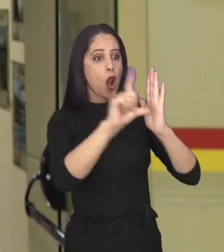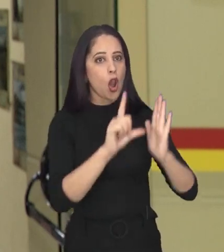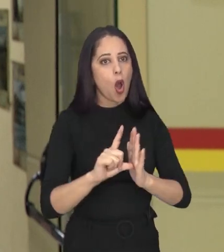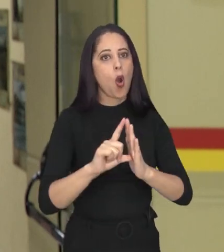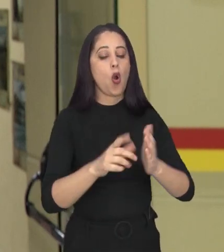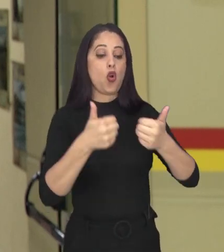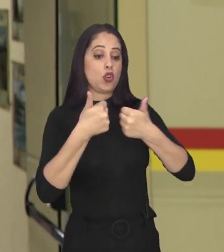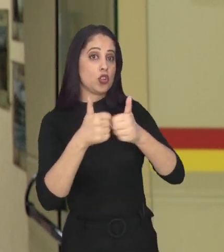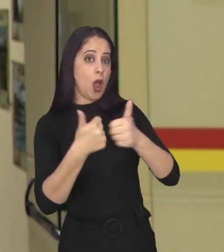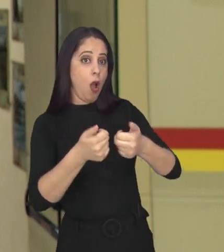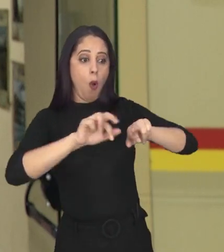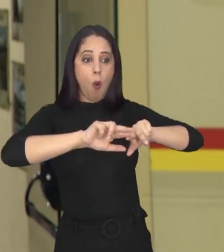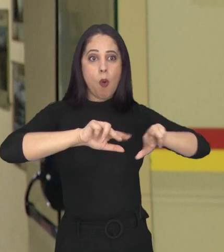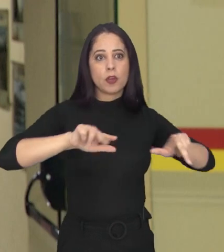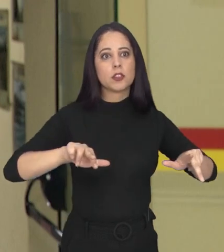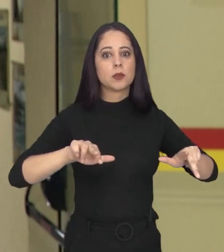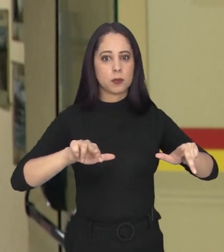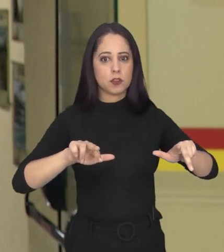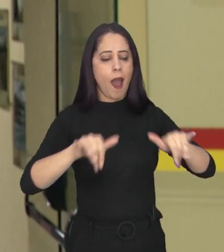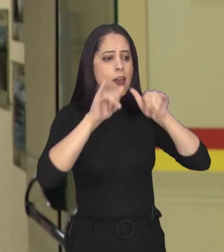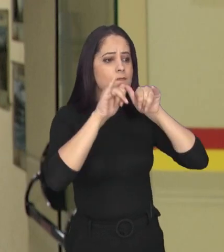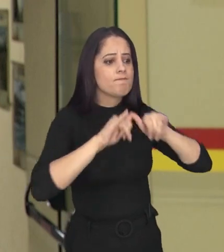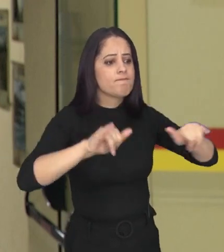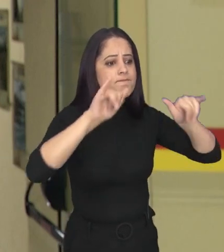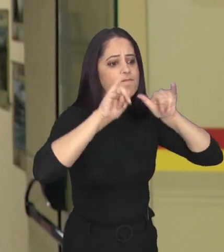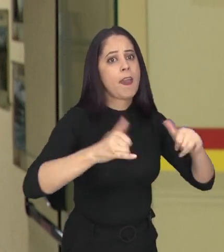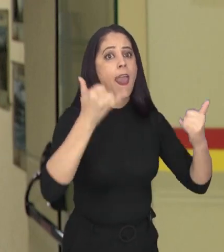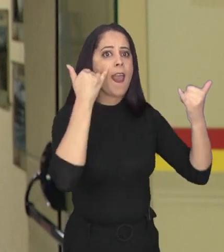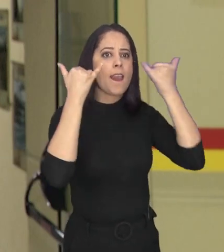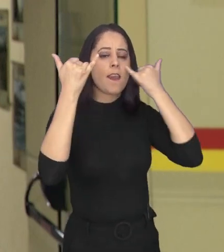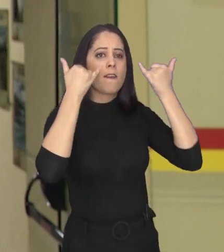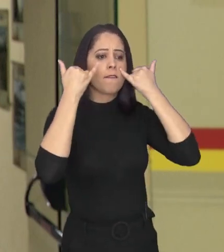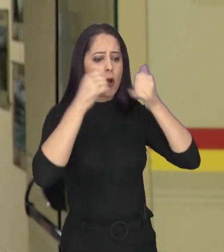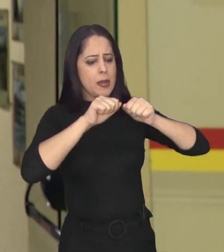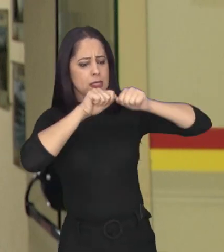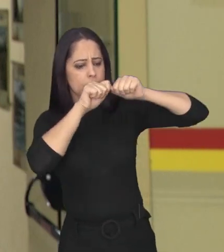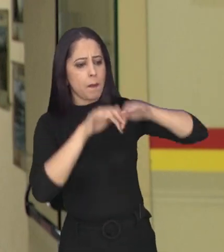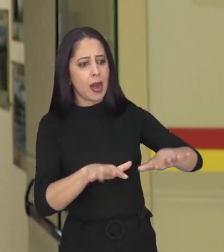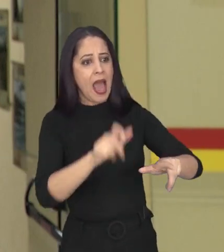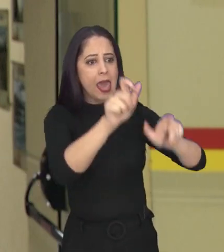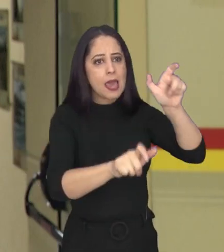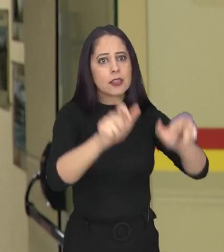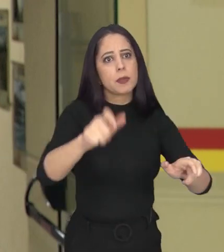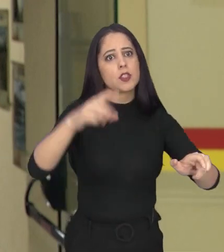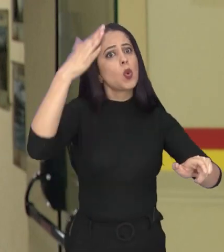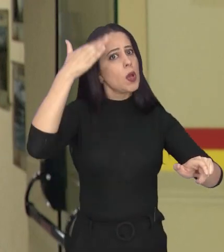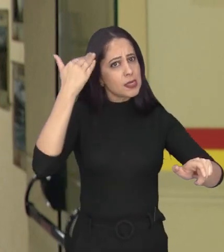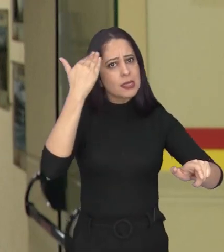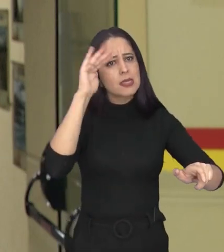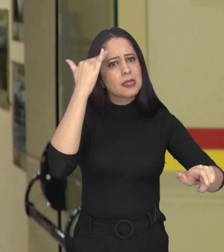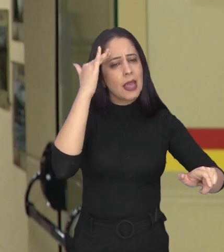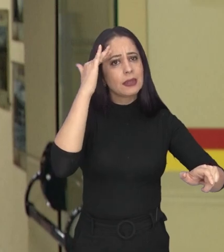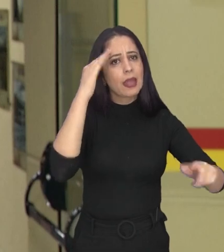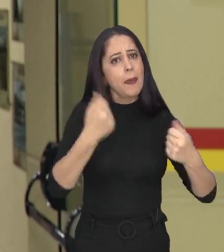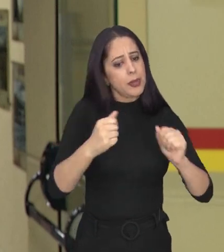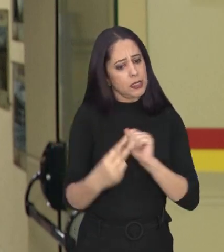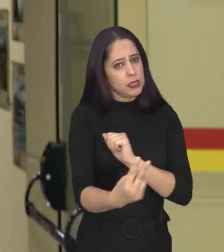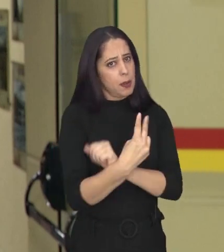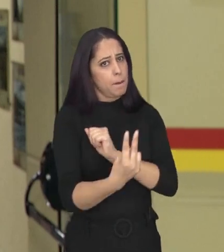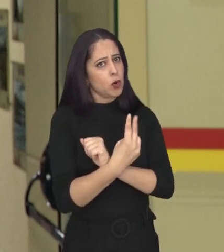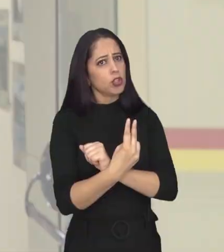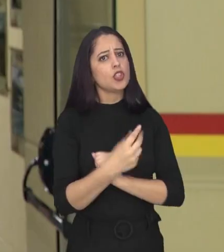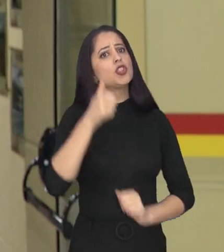até capacitação e treinamento dos trabalhadores do Sistema Municipal de Transporte Público. É um projeto que a gente pode